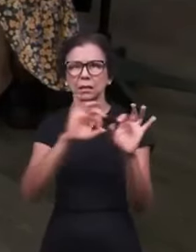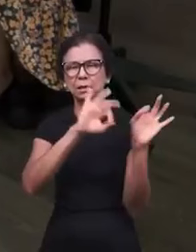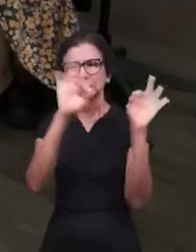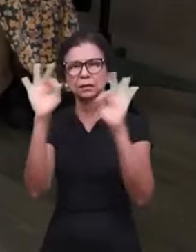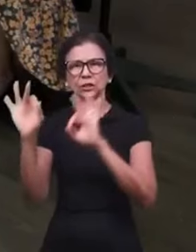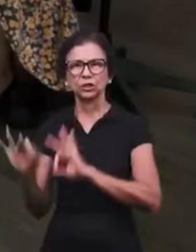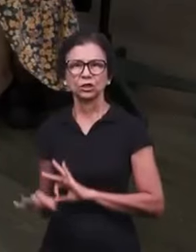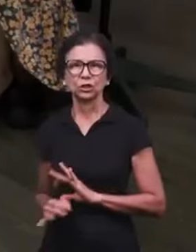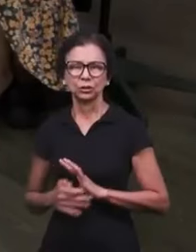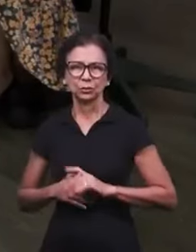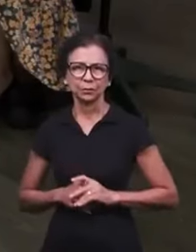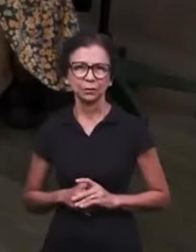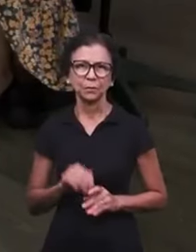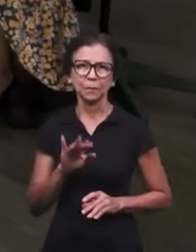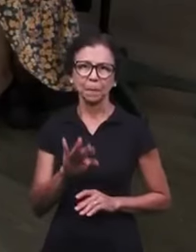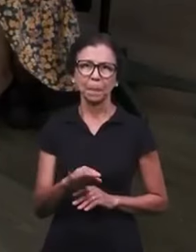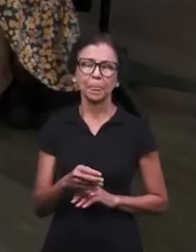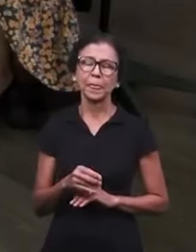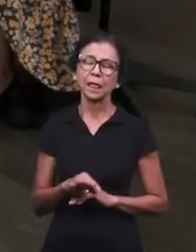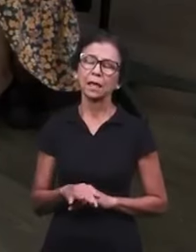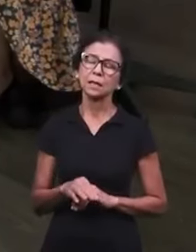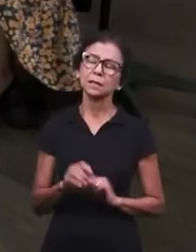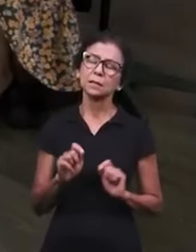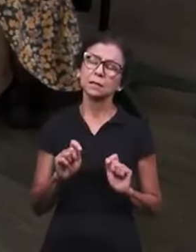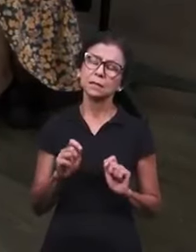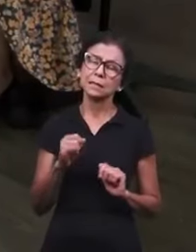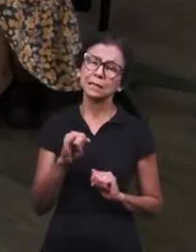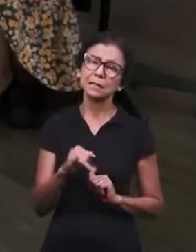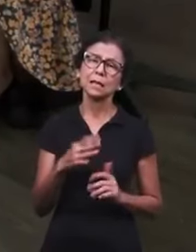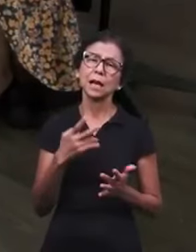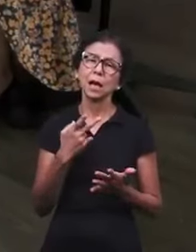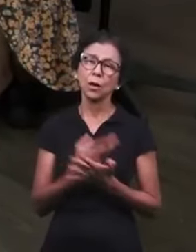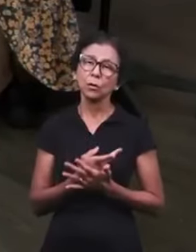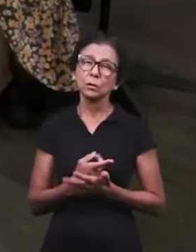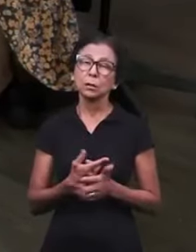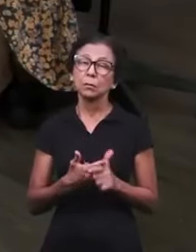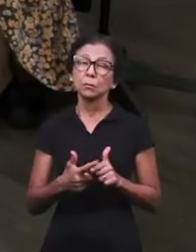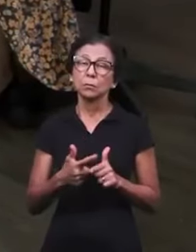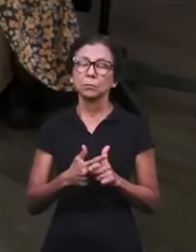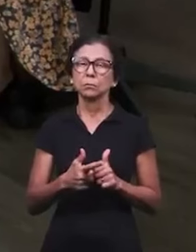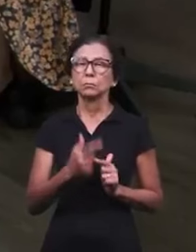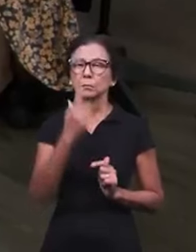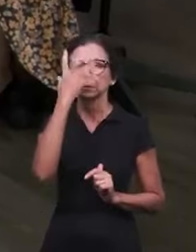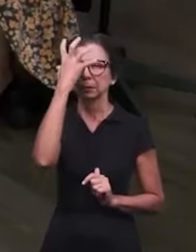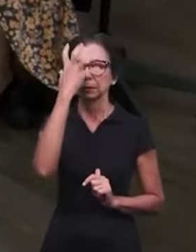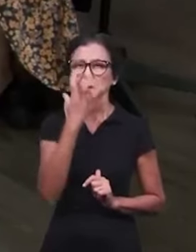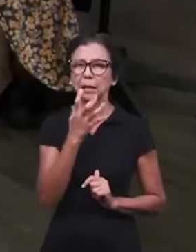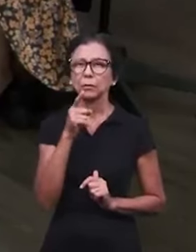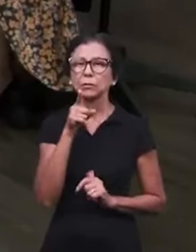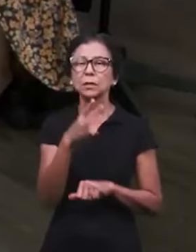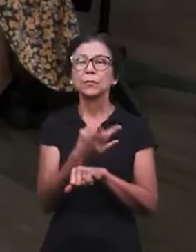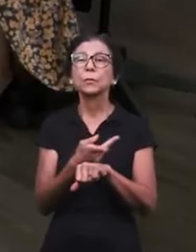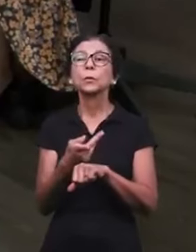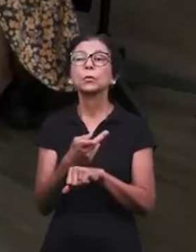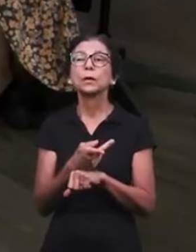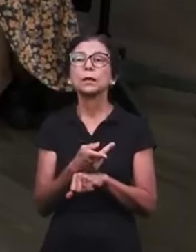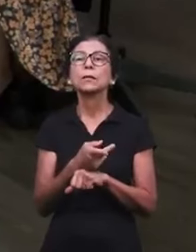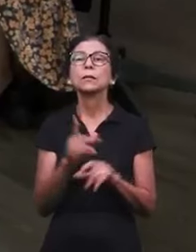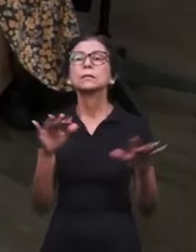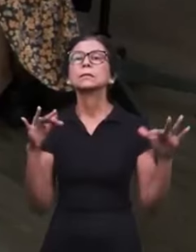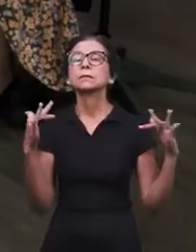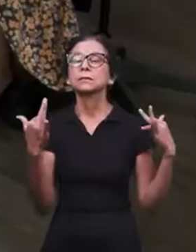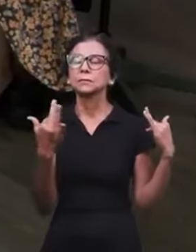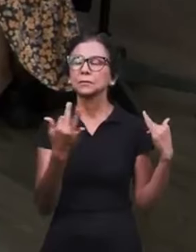família a proteger a sua casa não é isso J isso mesmo é isso mesmo então a a a a o que volta essa